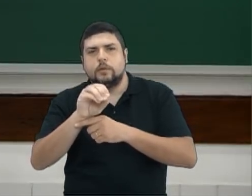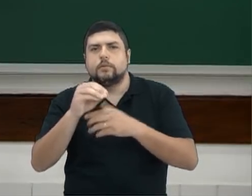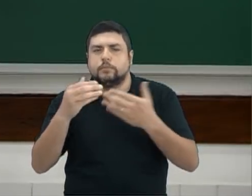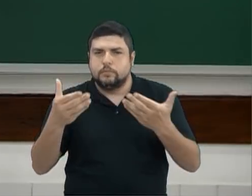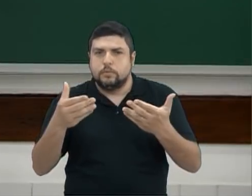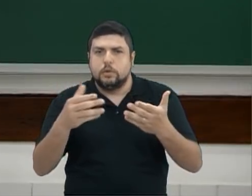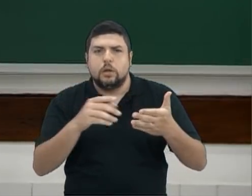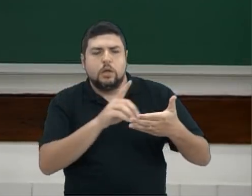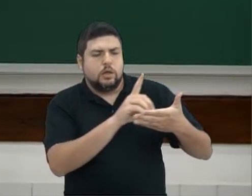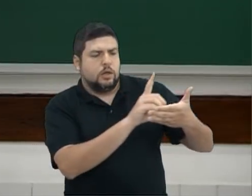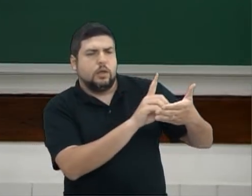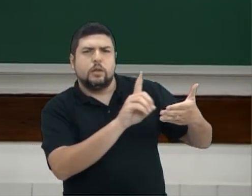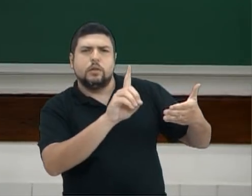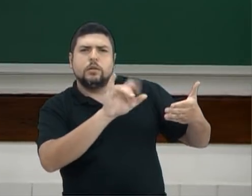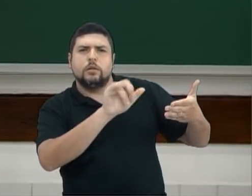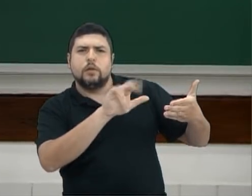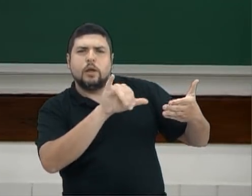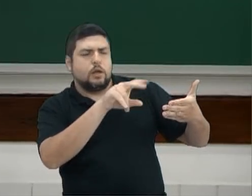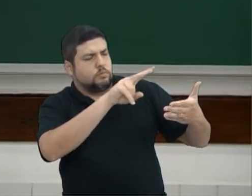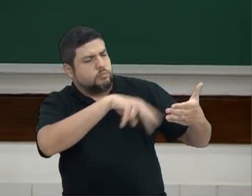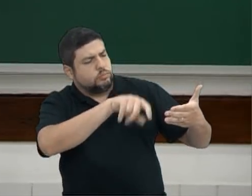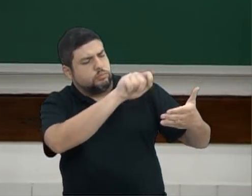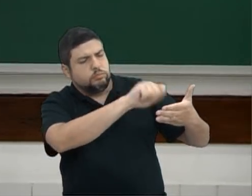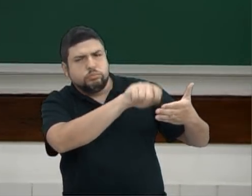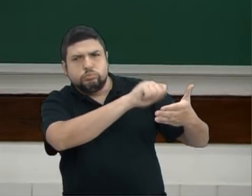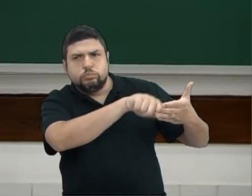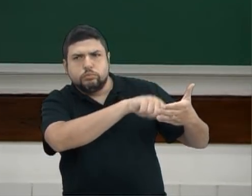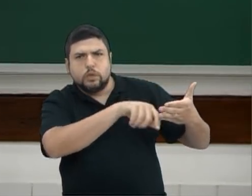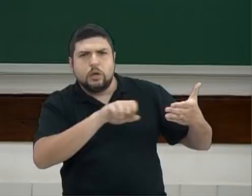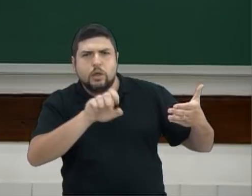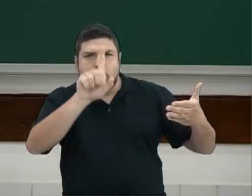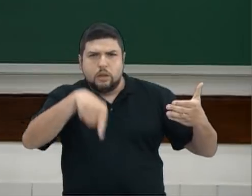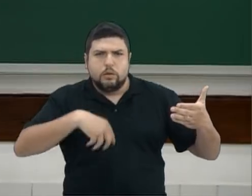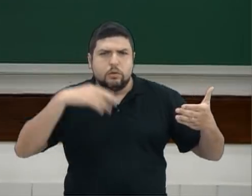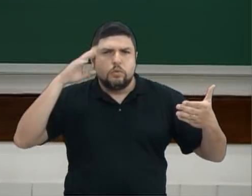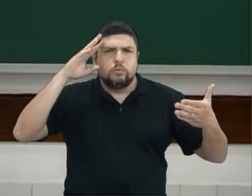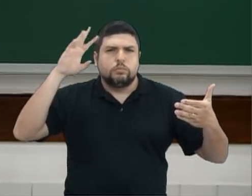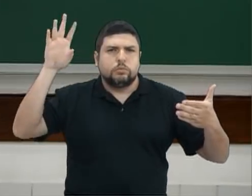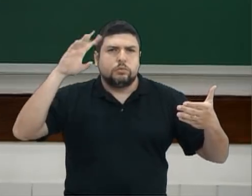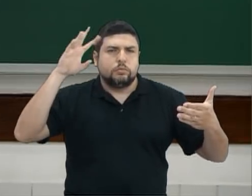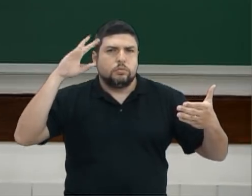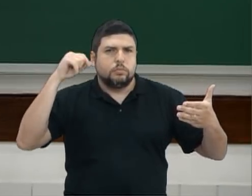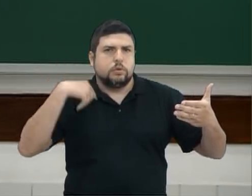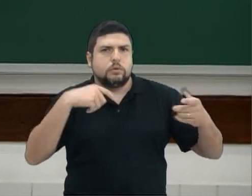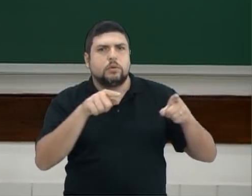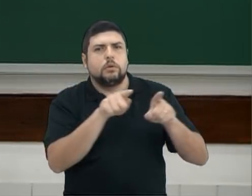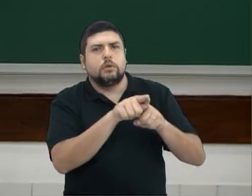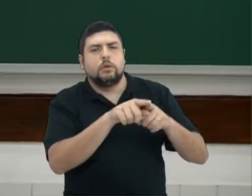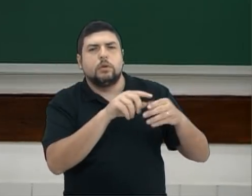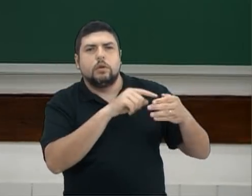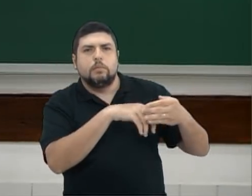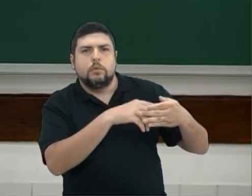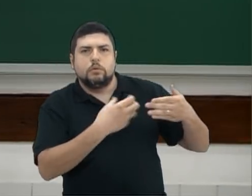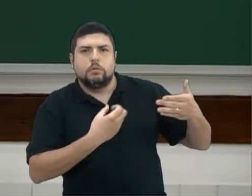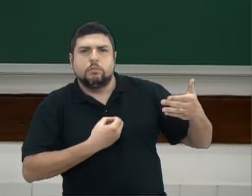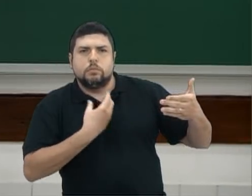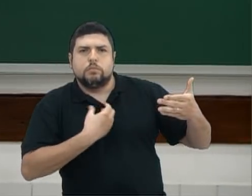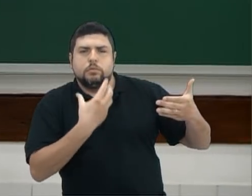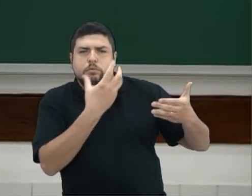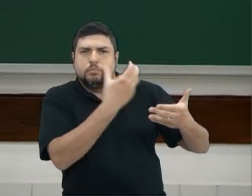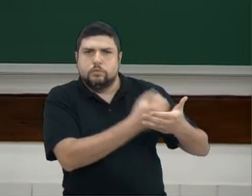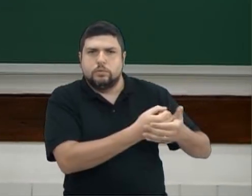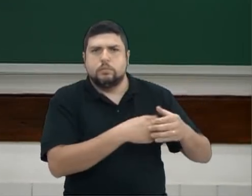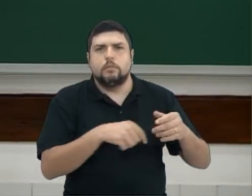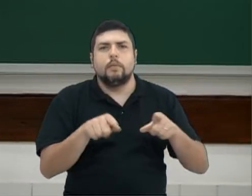tem a característica de poder ser uma escrita ficcional em que a gente imita o gênero diário. Falamos sobre o